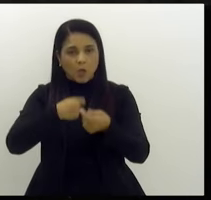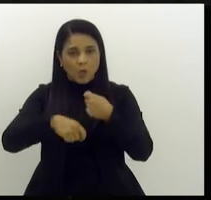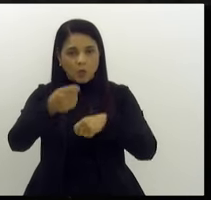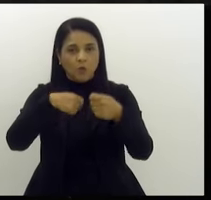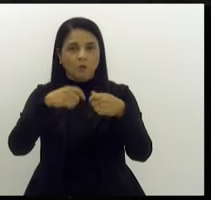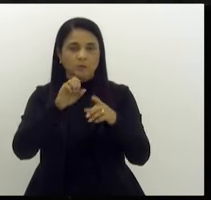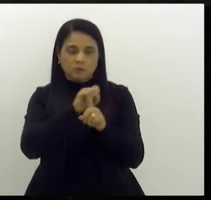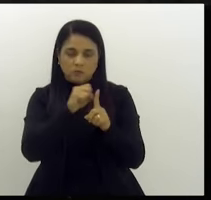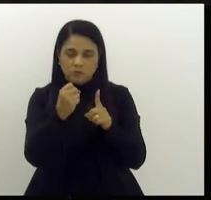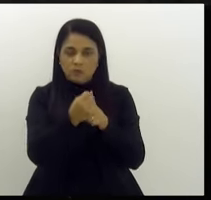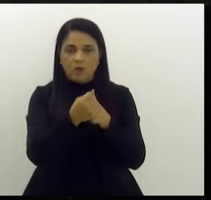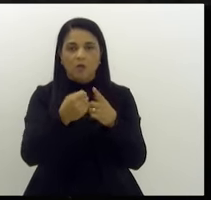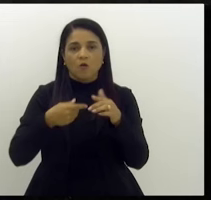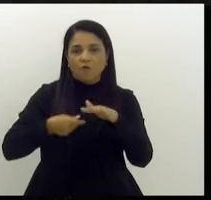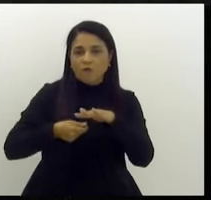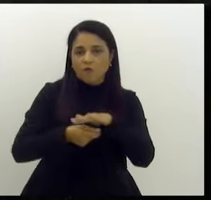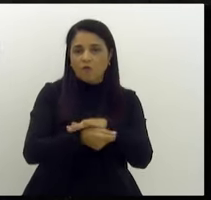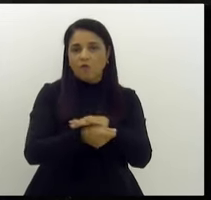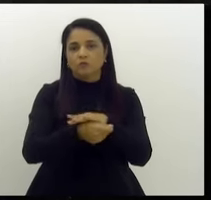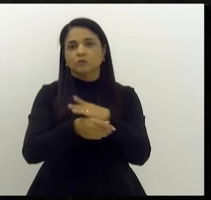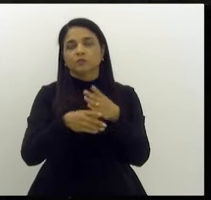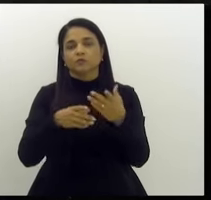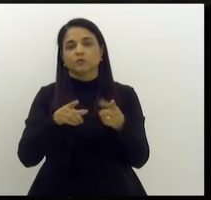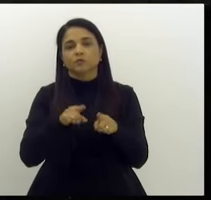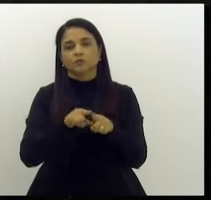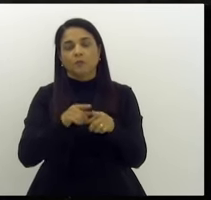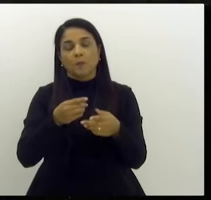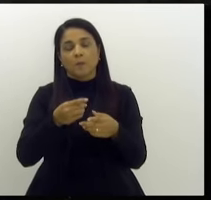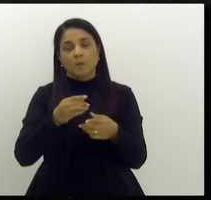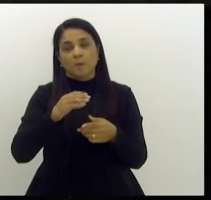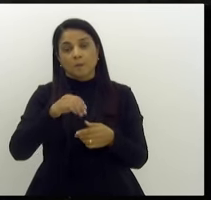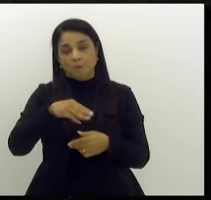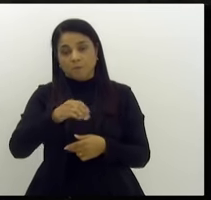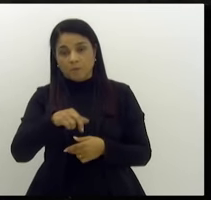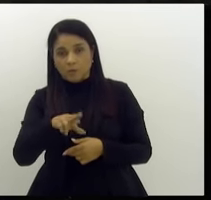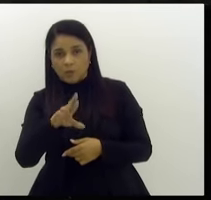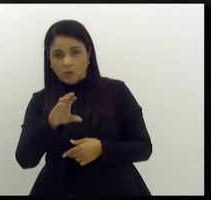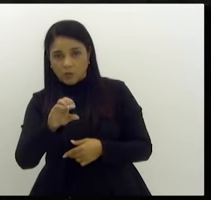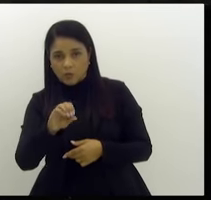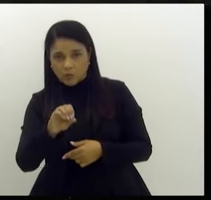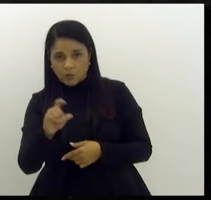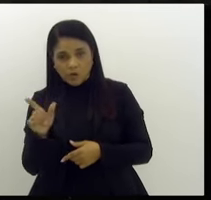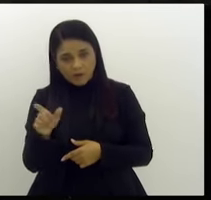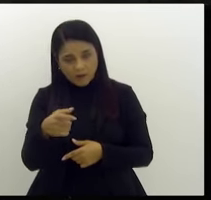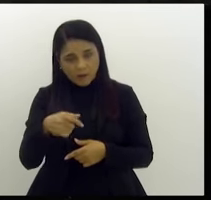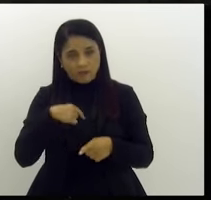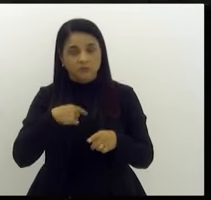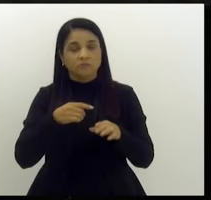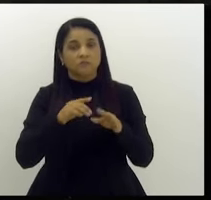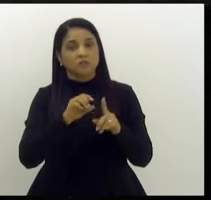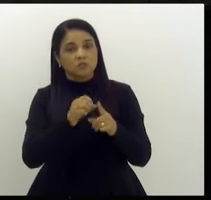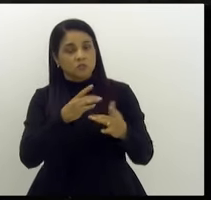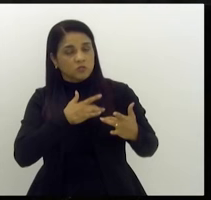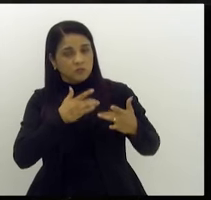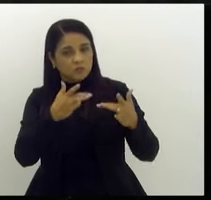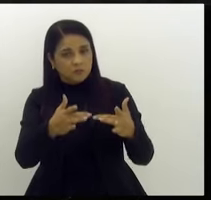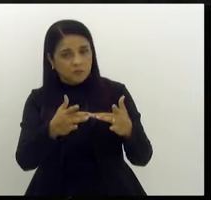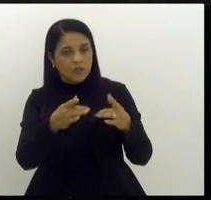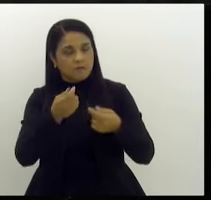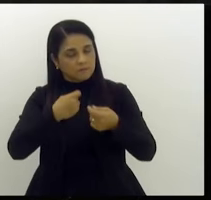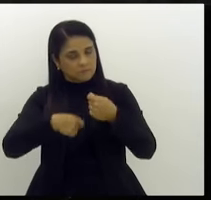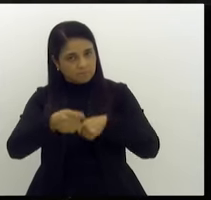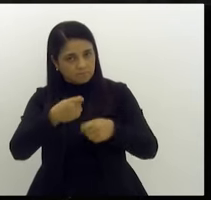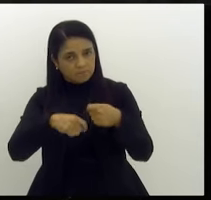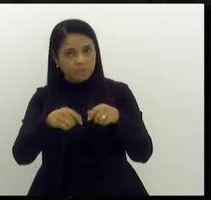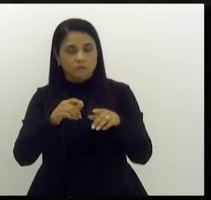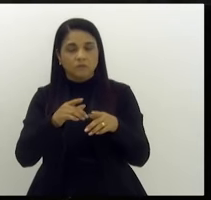e social fundo Estadual de fomento ao microcrédito fundo Estadual de fomento a economia solidária fundo de